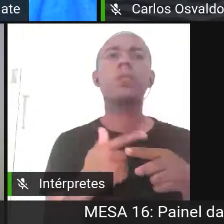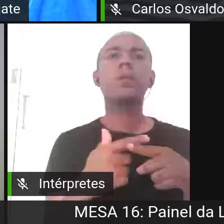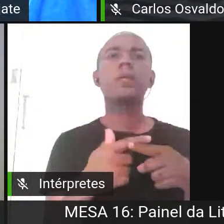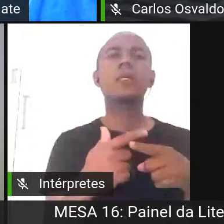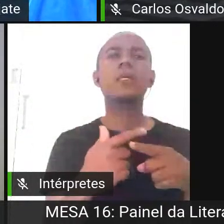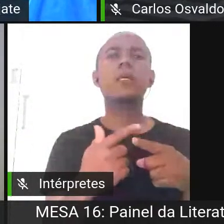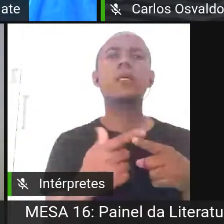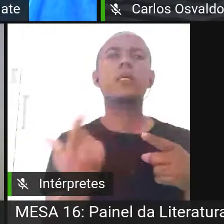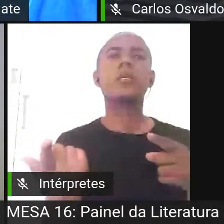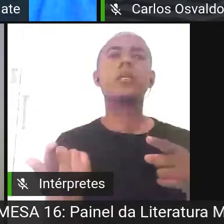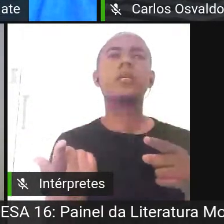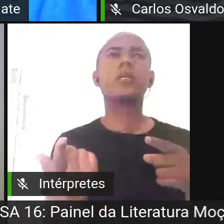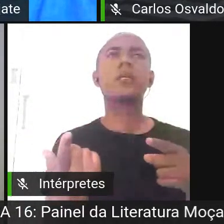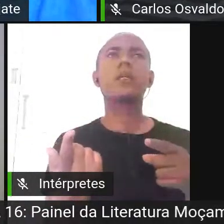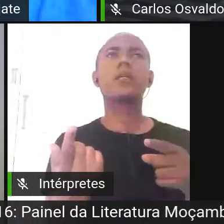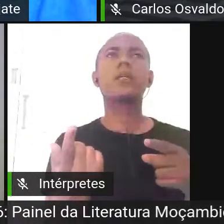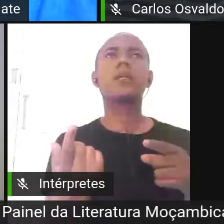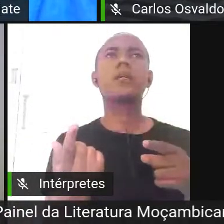porque